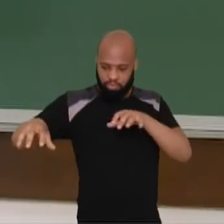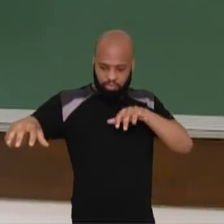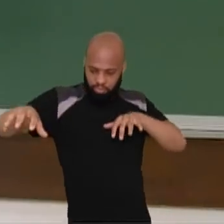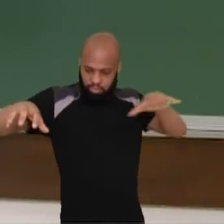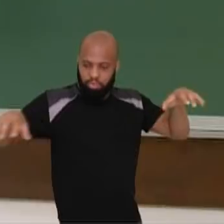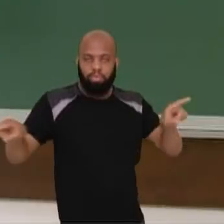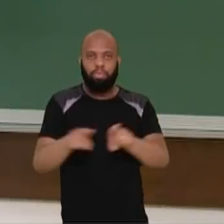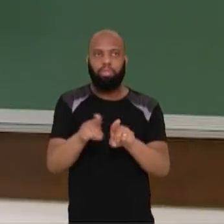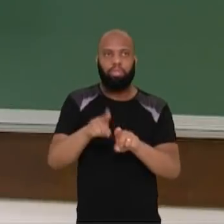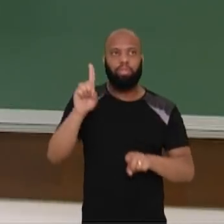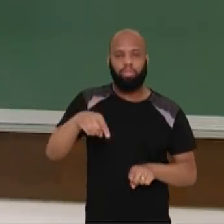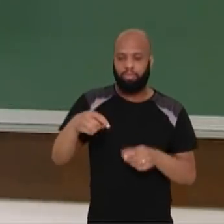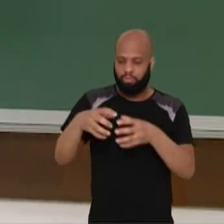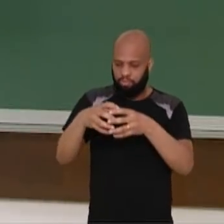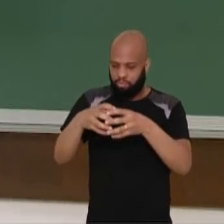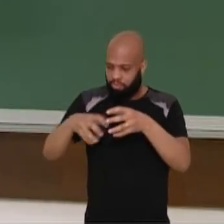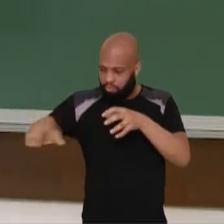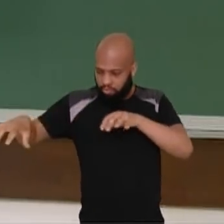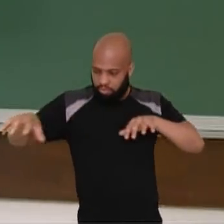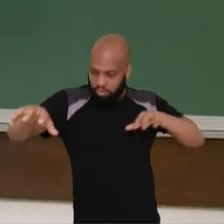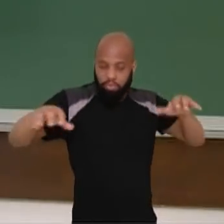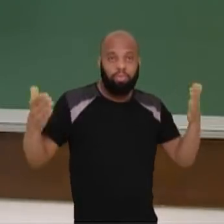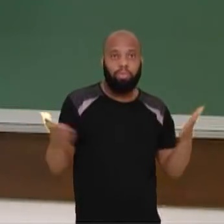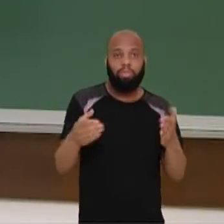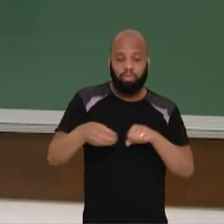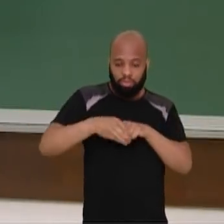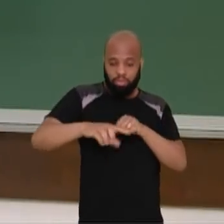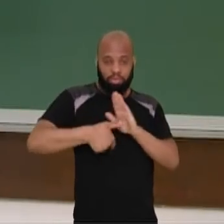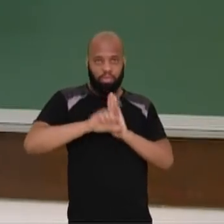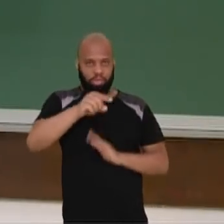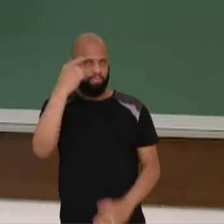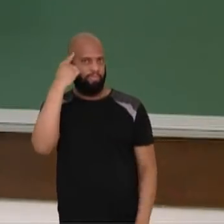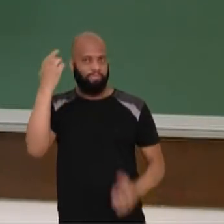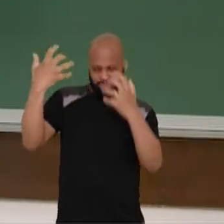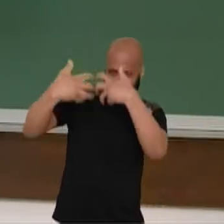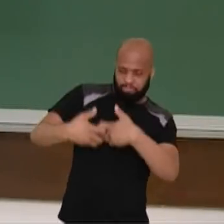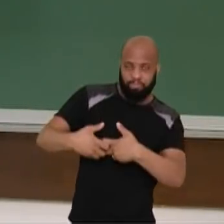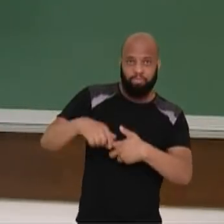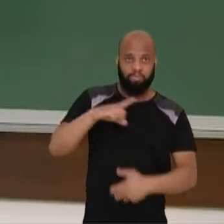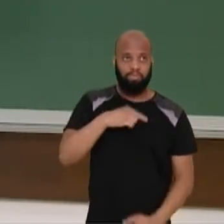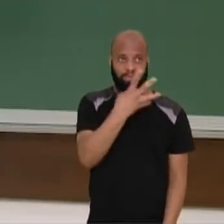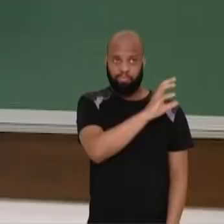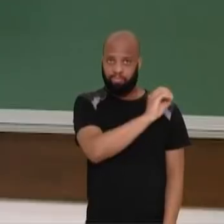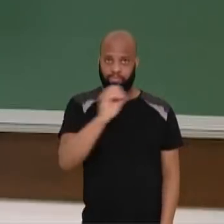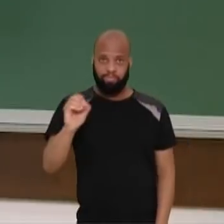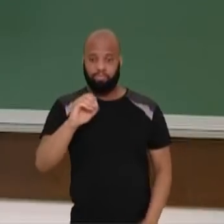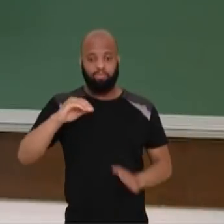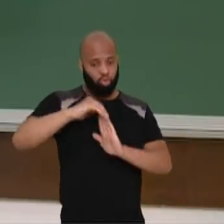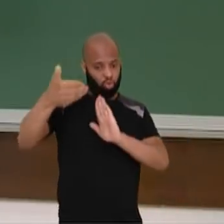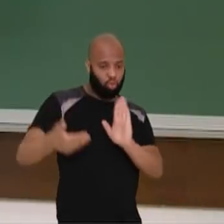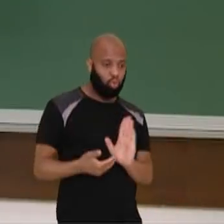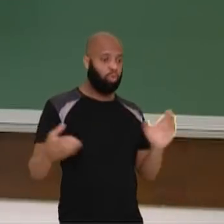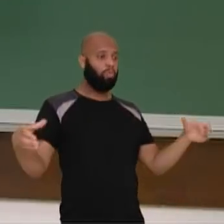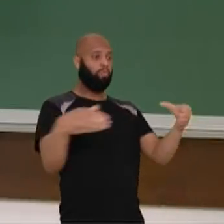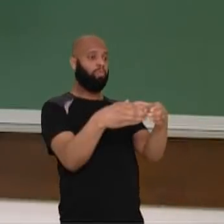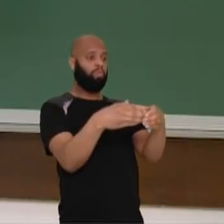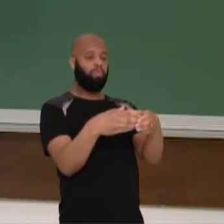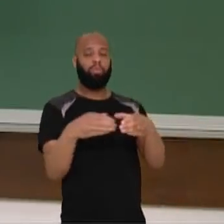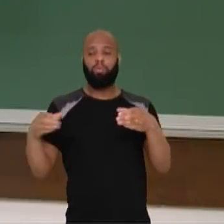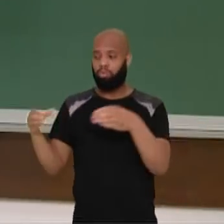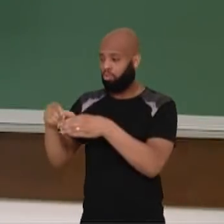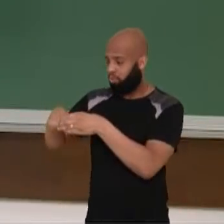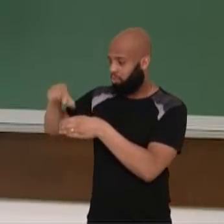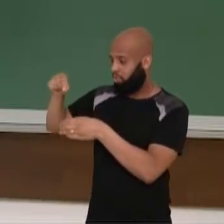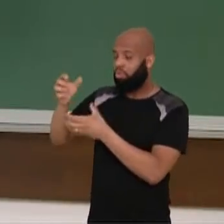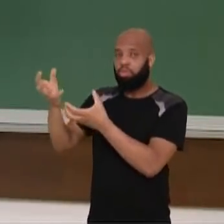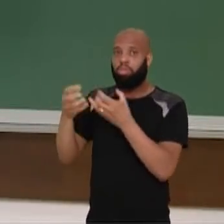cada extrato. Então, eu só vou dar uma dica antes de você pensar. 400 é a população. A amostra, ele